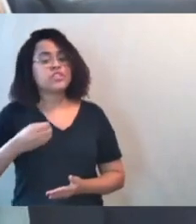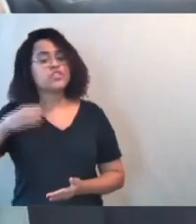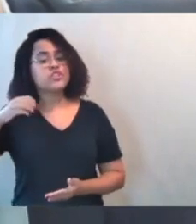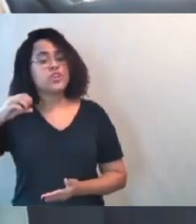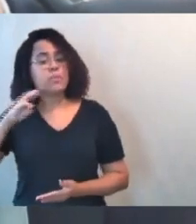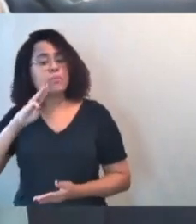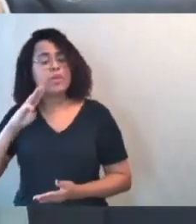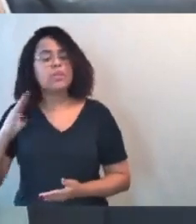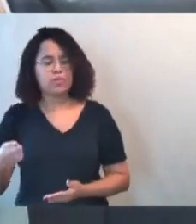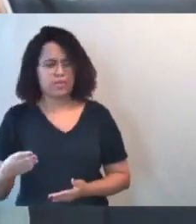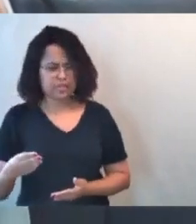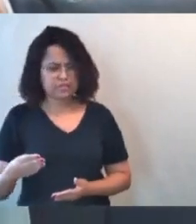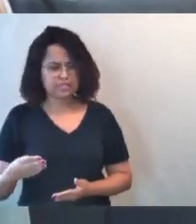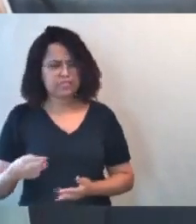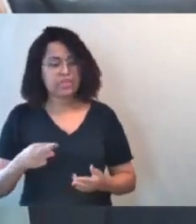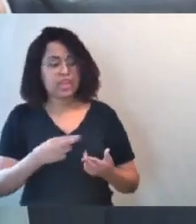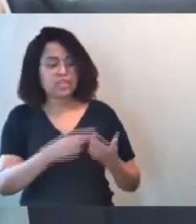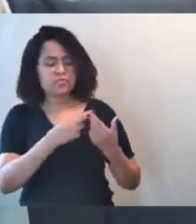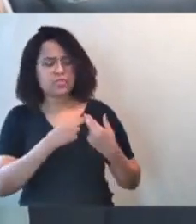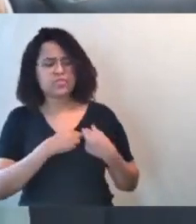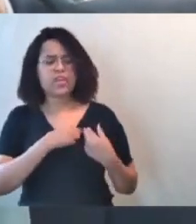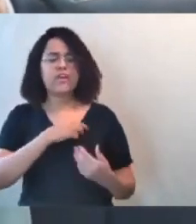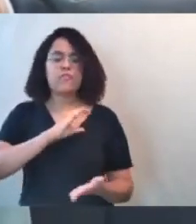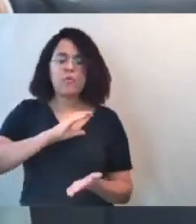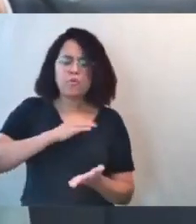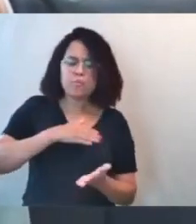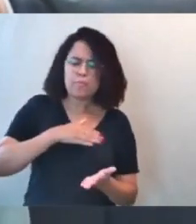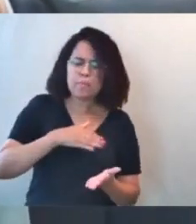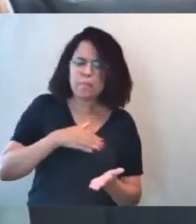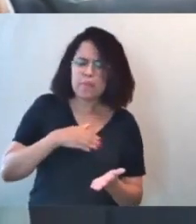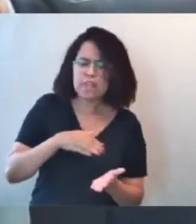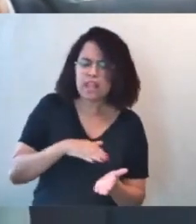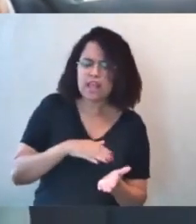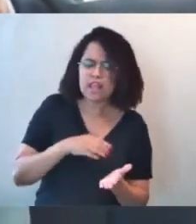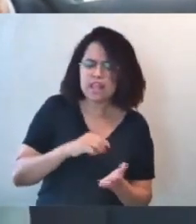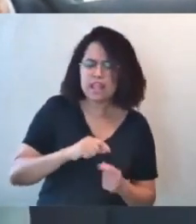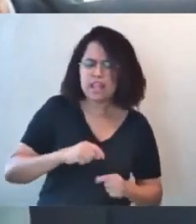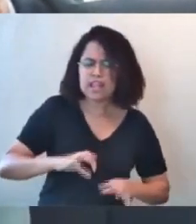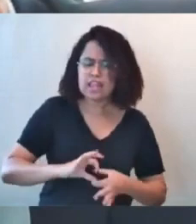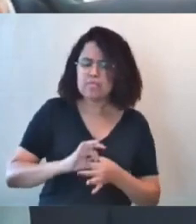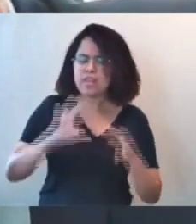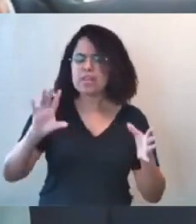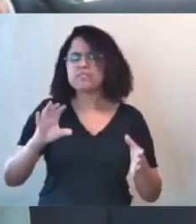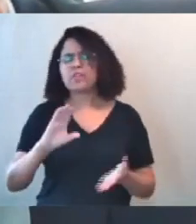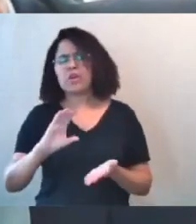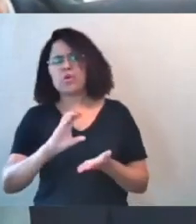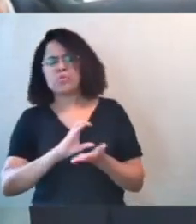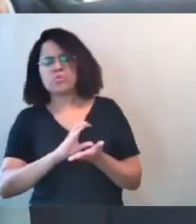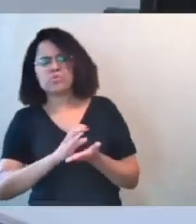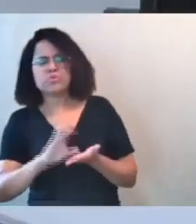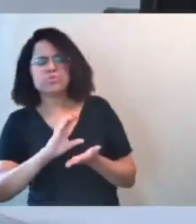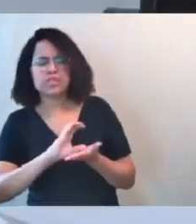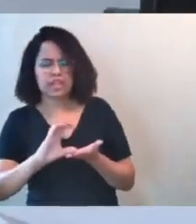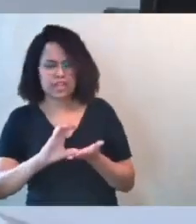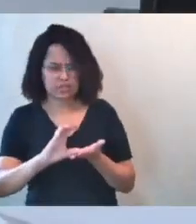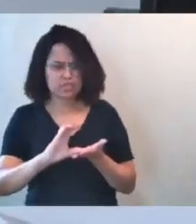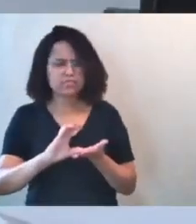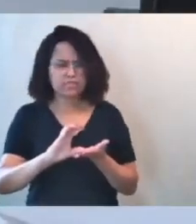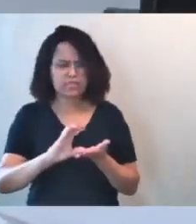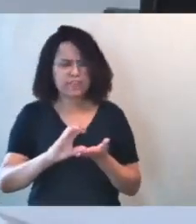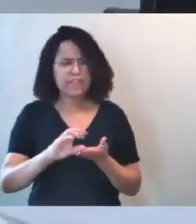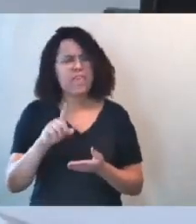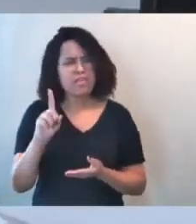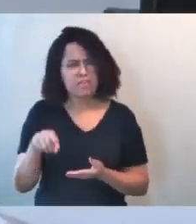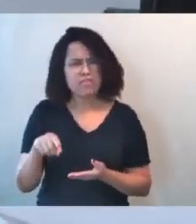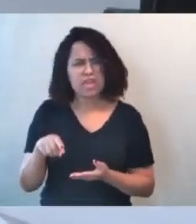é o ente responsável pela emissão dos créditos de Vale Transporte. Está vendo, doutor Francisco? Fica difícil, eu estou perguntando.